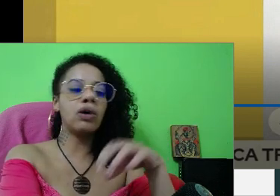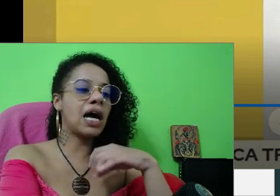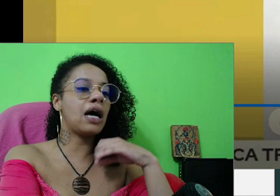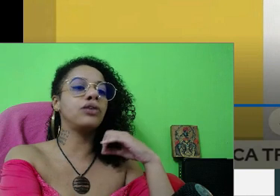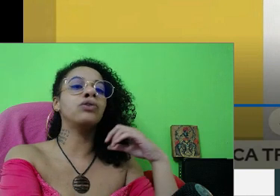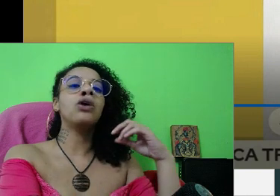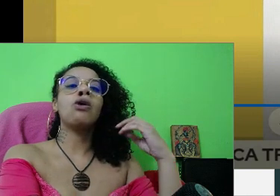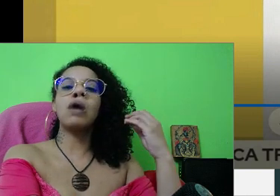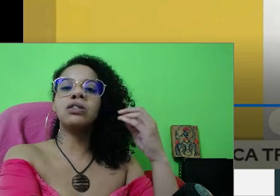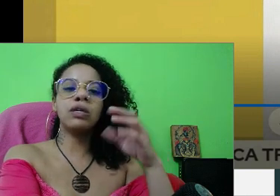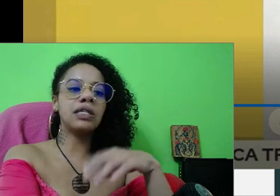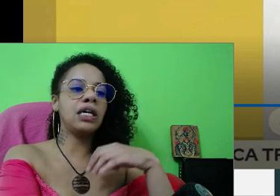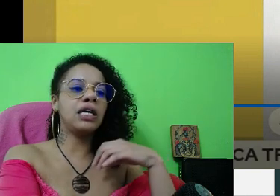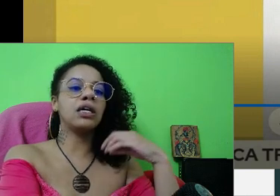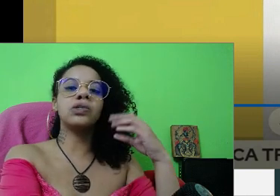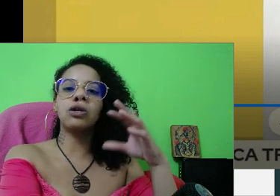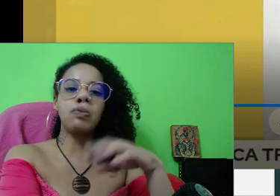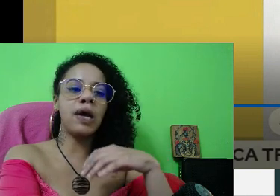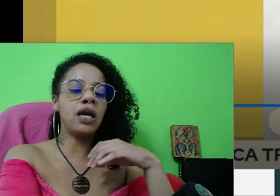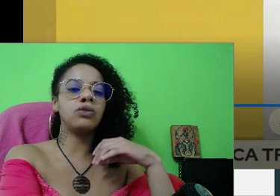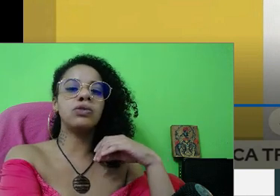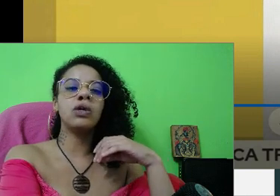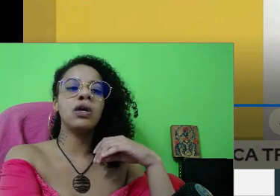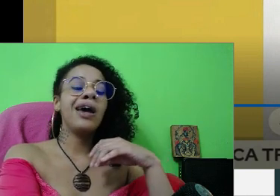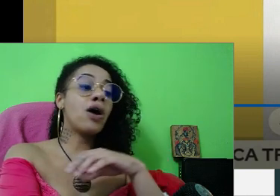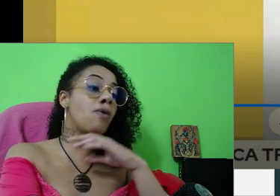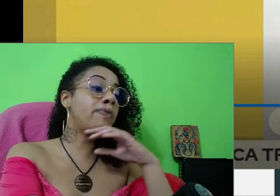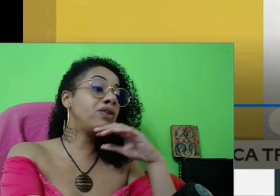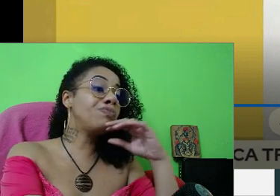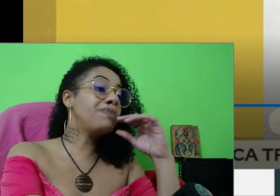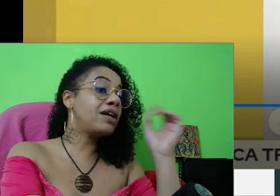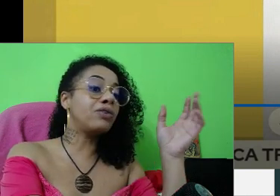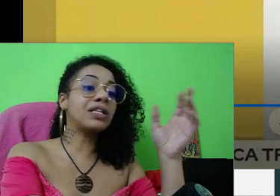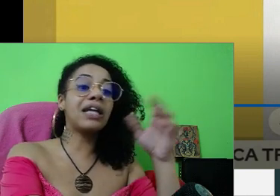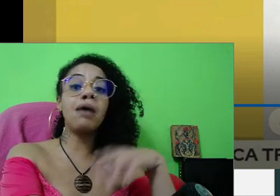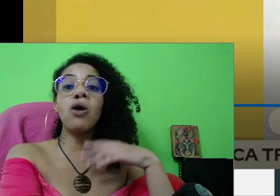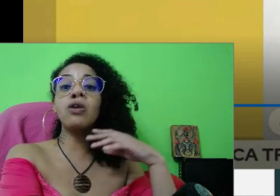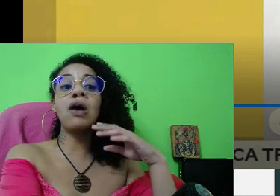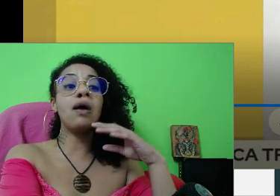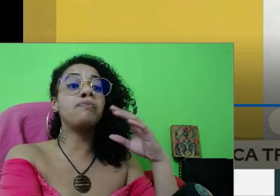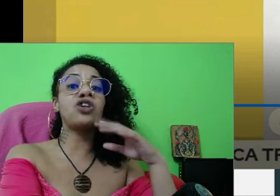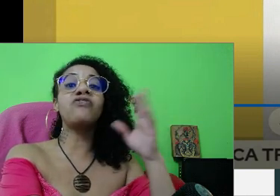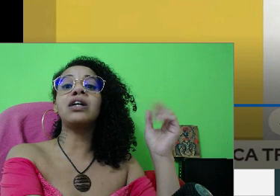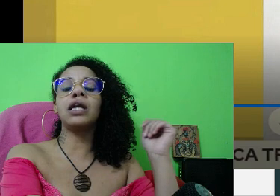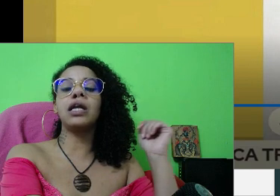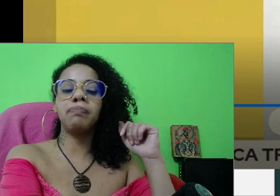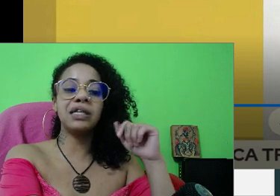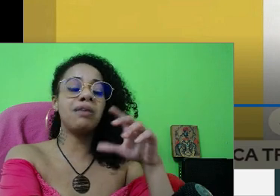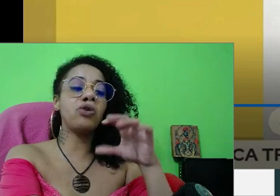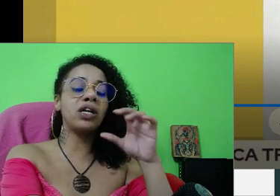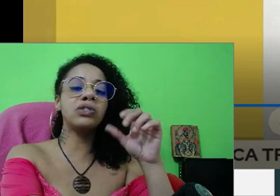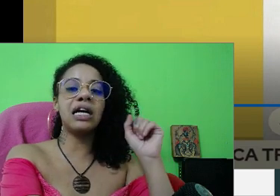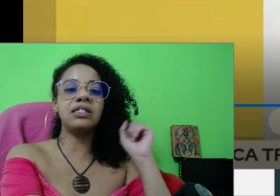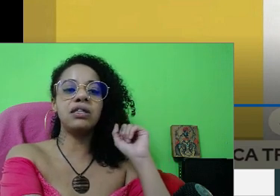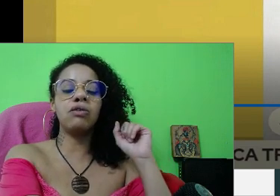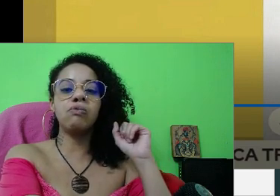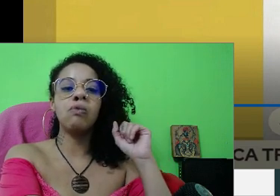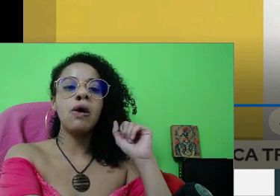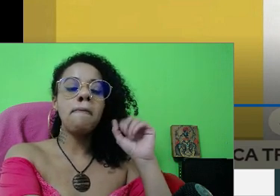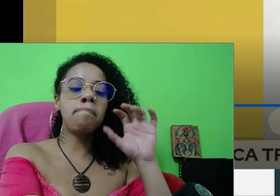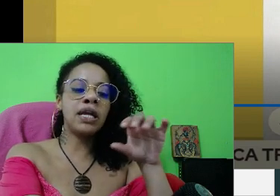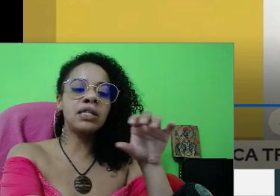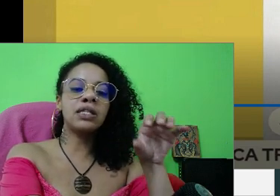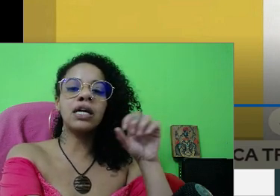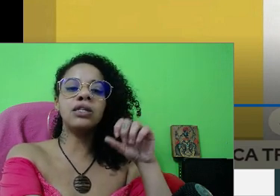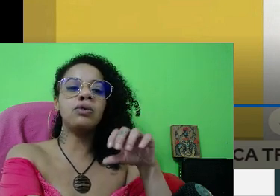o que tá sendo colocado Quais são as linhas os argumentos eu acompanho até amor jovem para saber o que que os nós